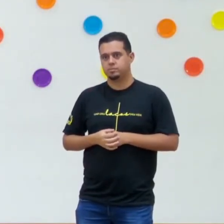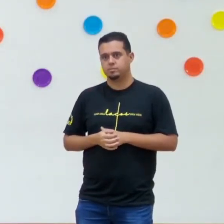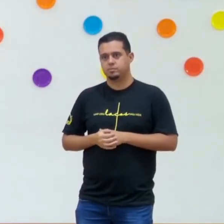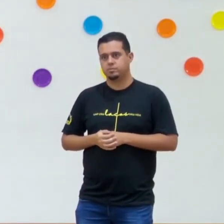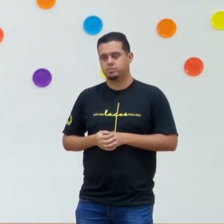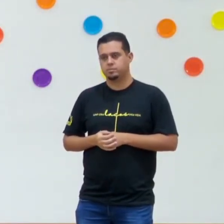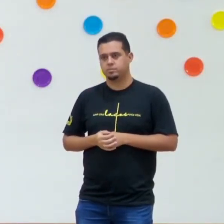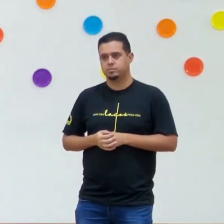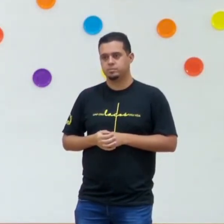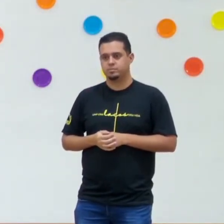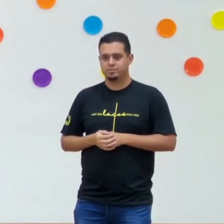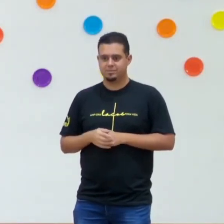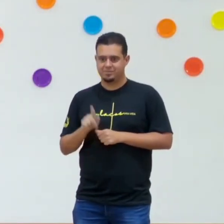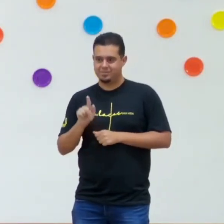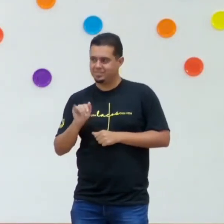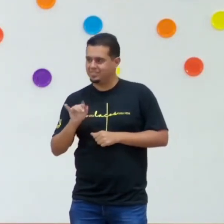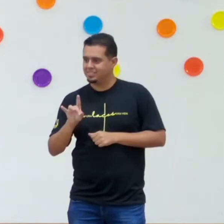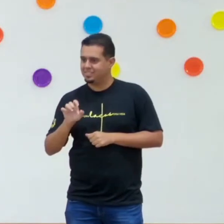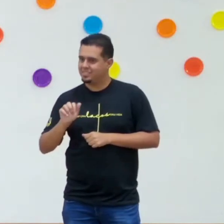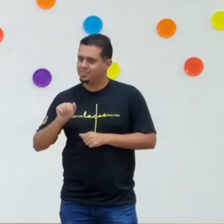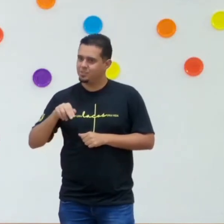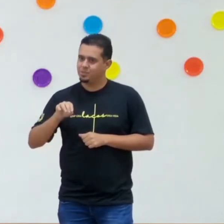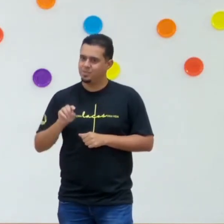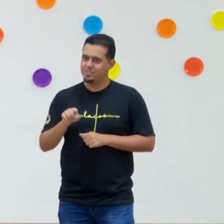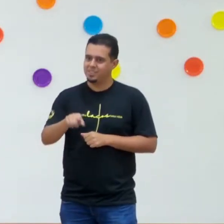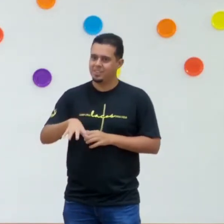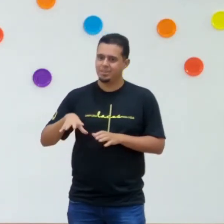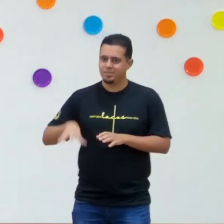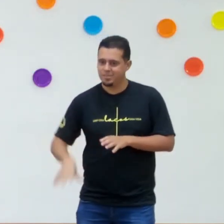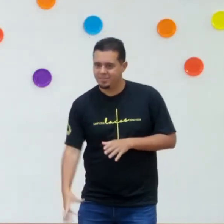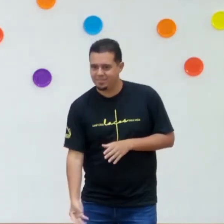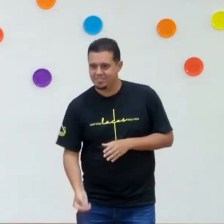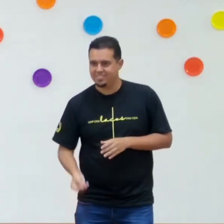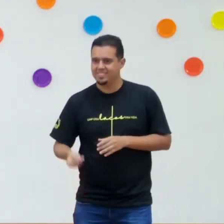O Gideão pegou do chão ali o sorteado.